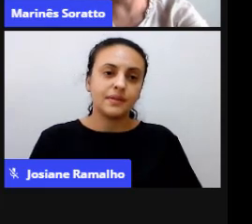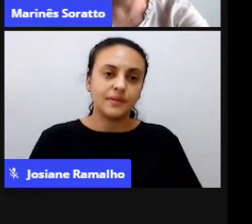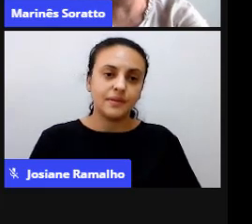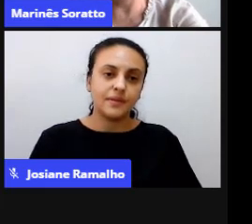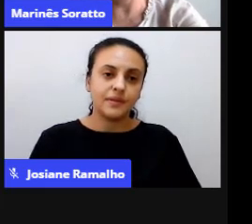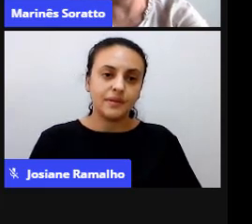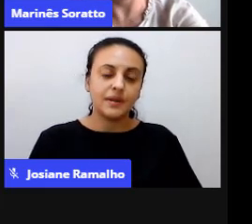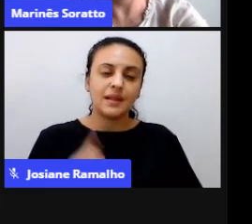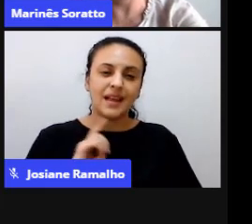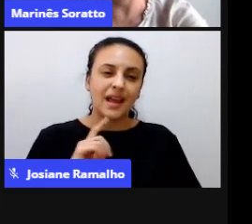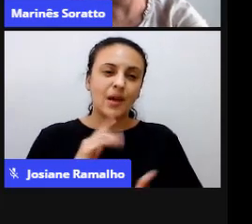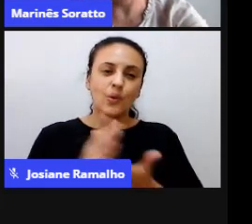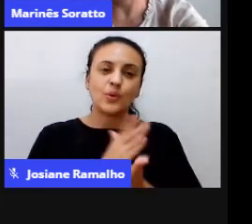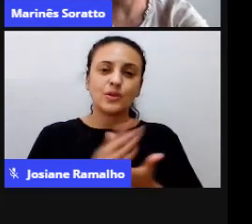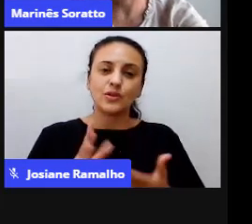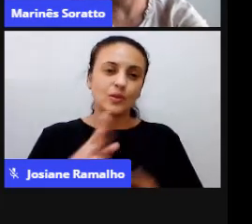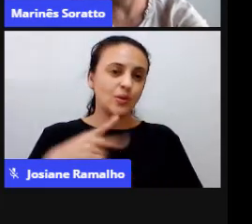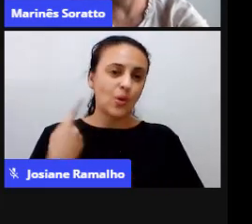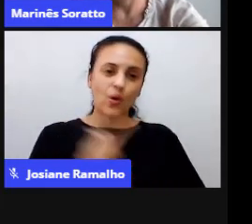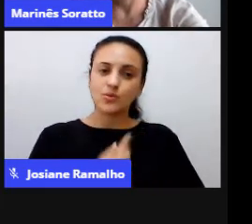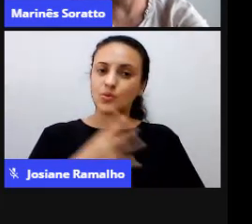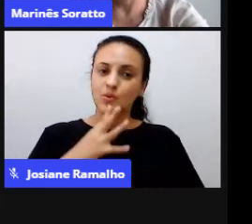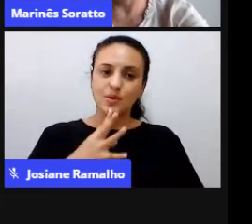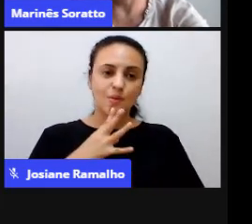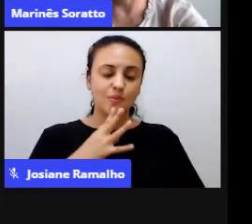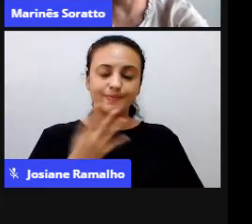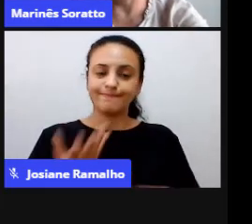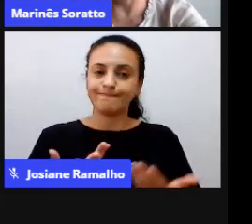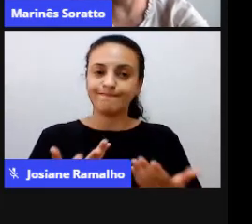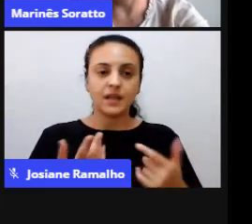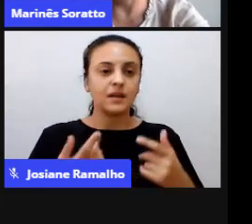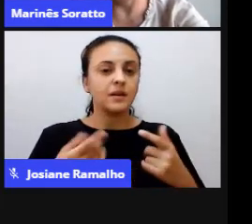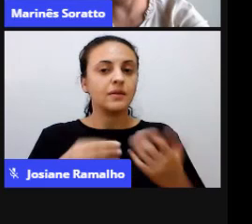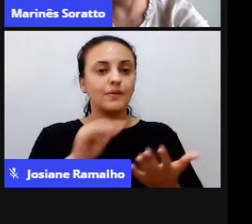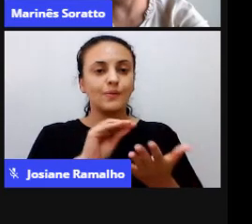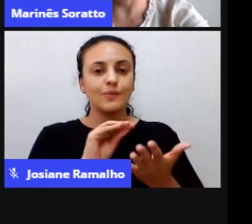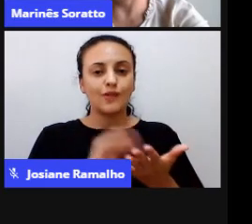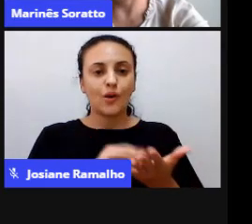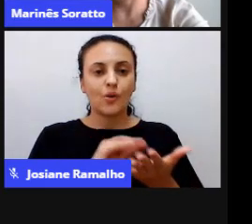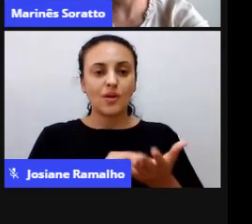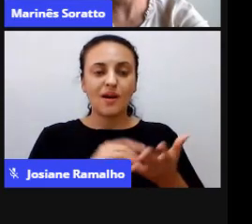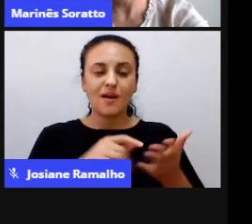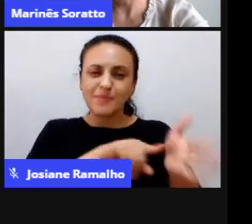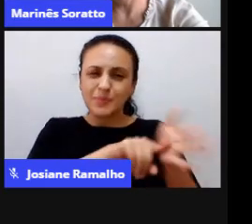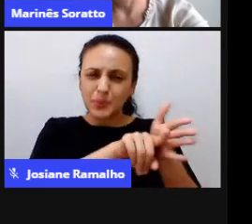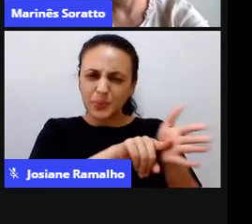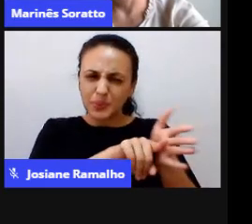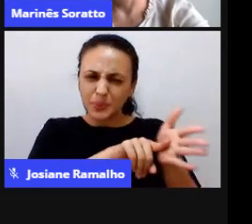de muita pesquisa, muito estudo, que a gente ainda consegue alguma coisa.